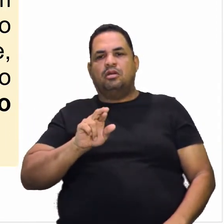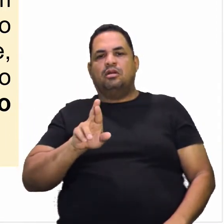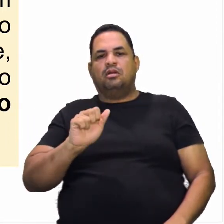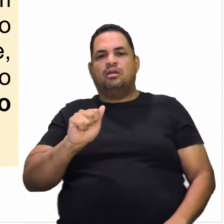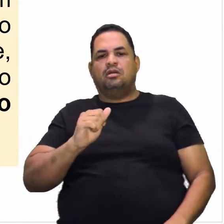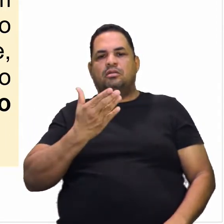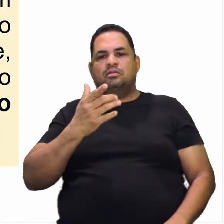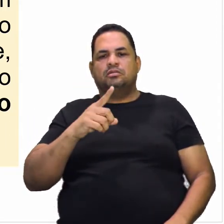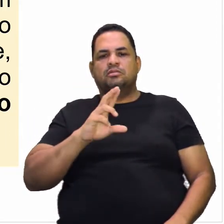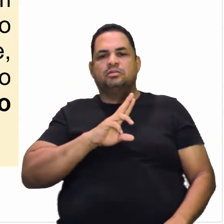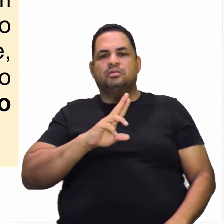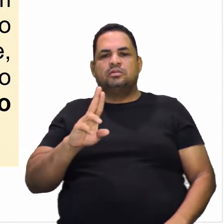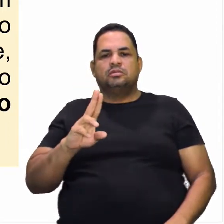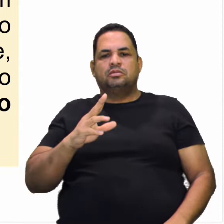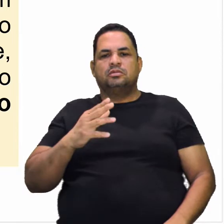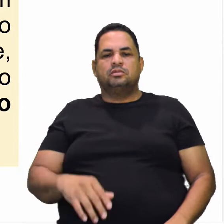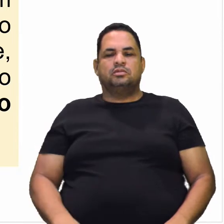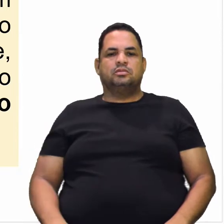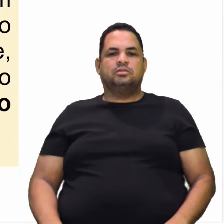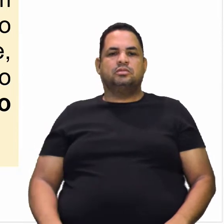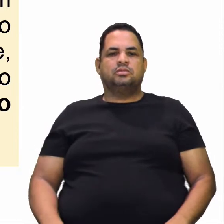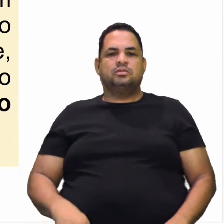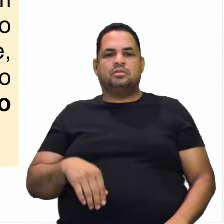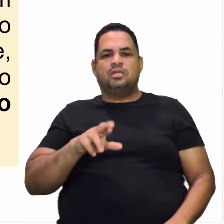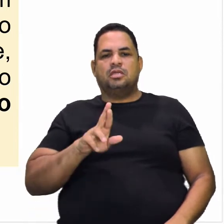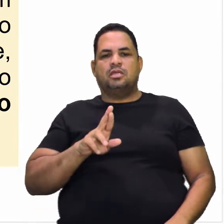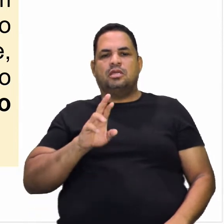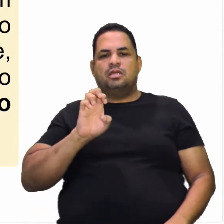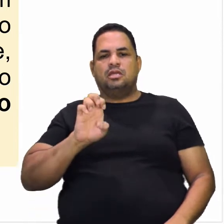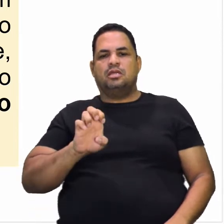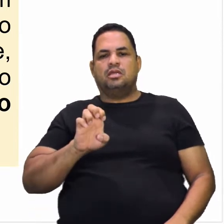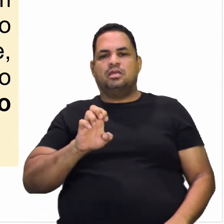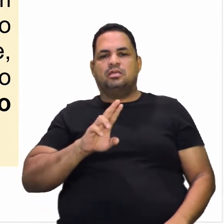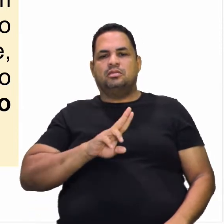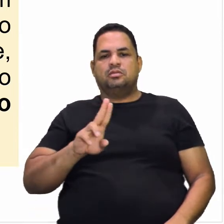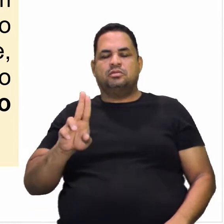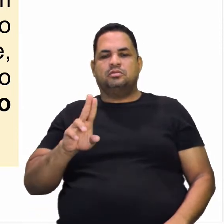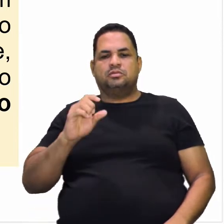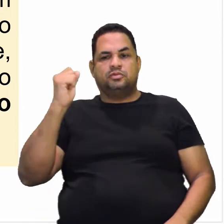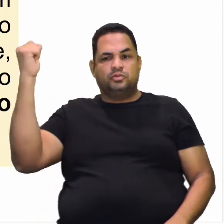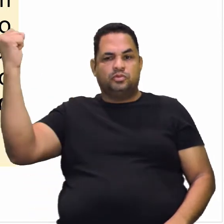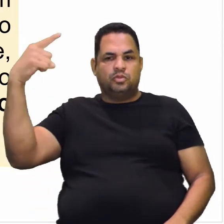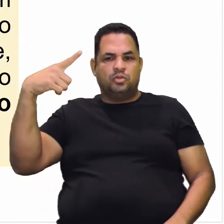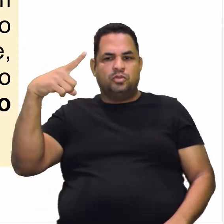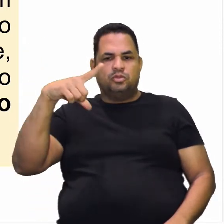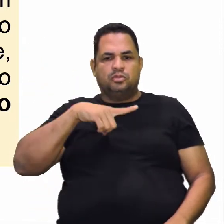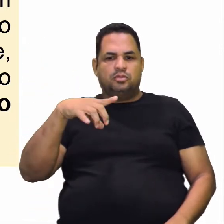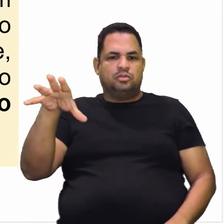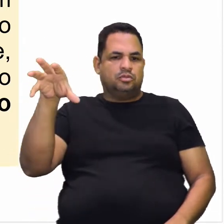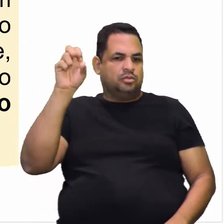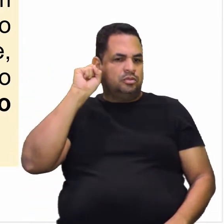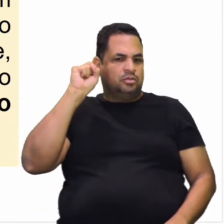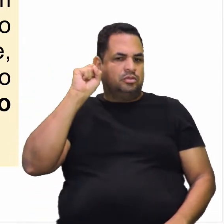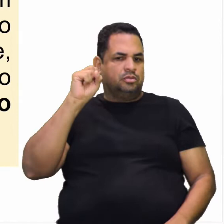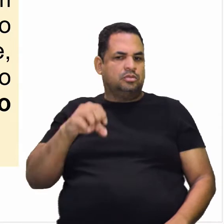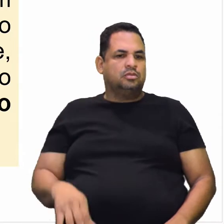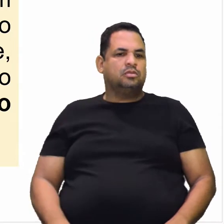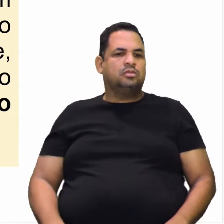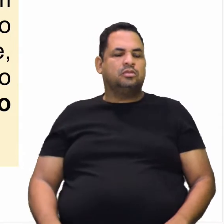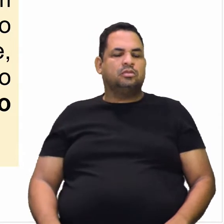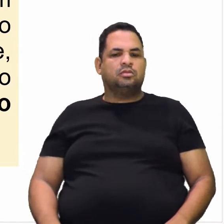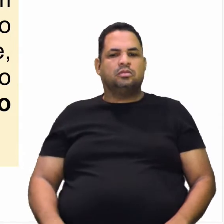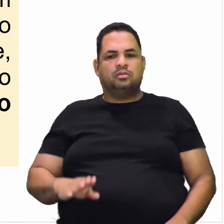também é conhecido como Ré, é um dos nomes do Sol. Você pode ouvir também com o nome de Ra, um